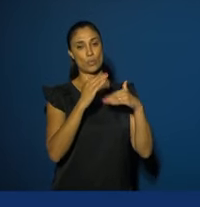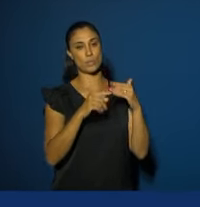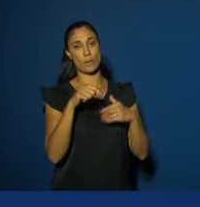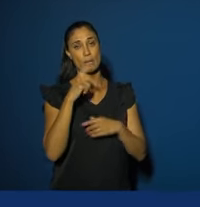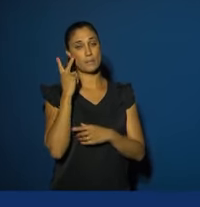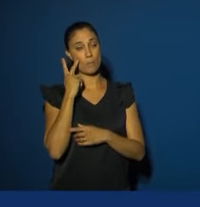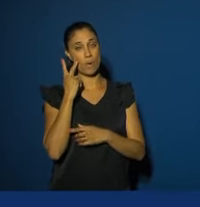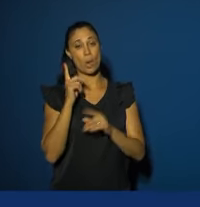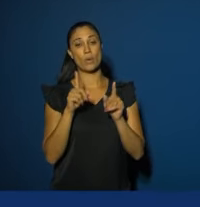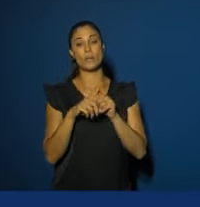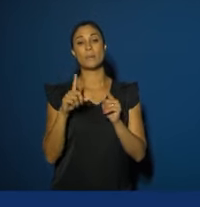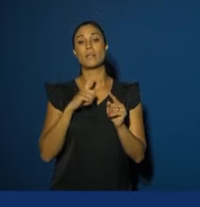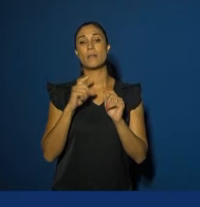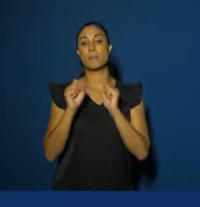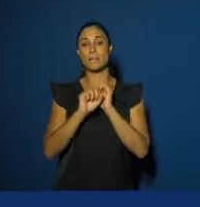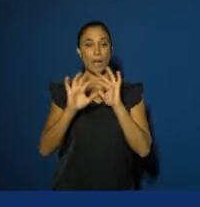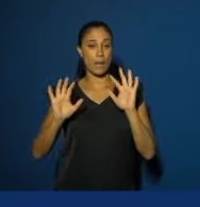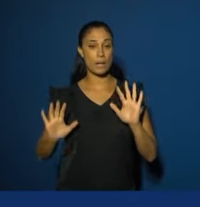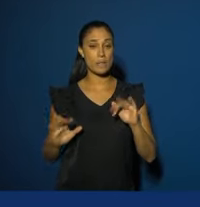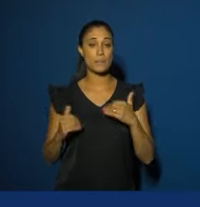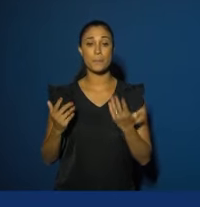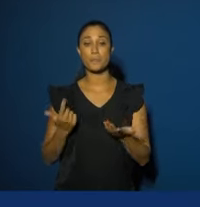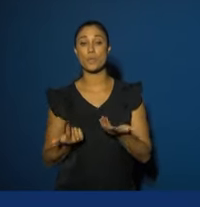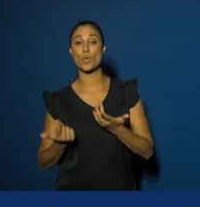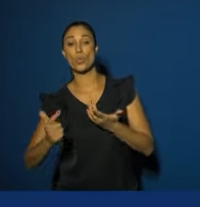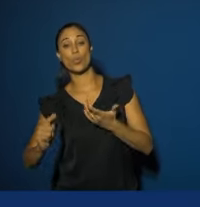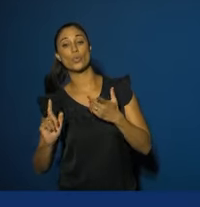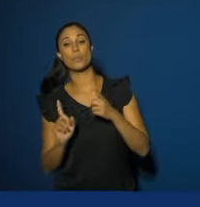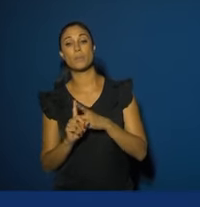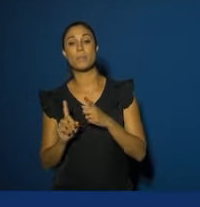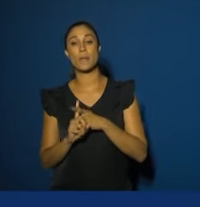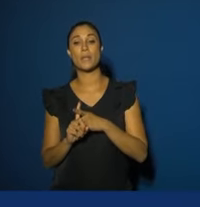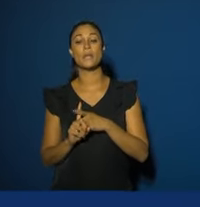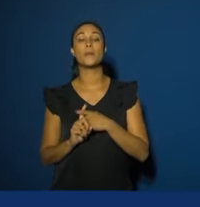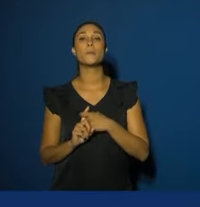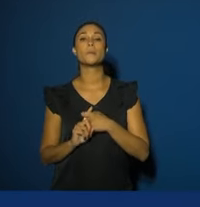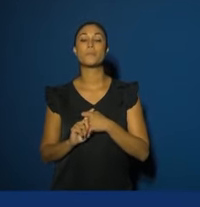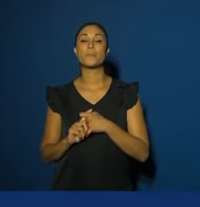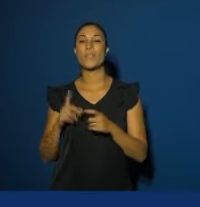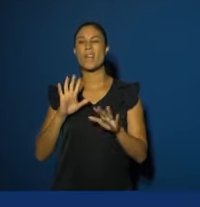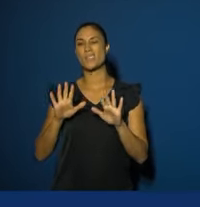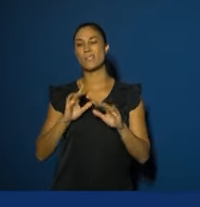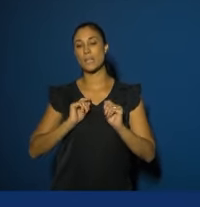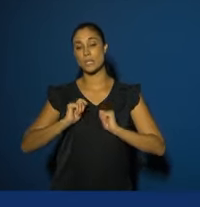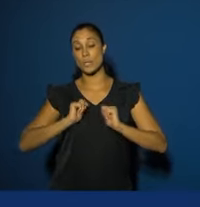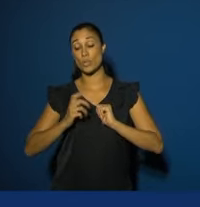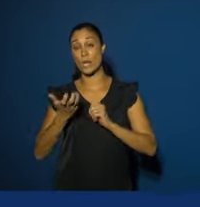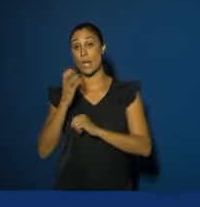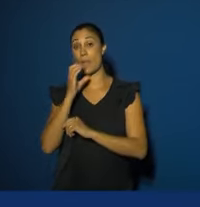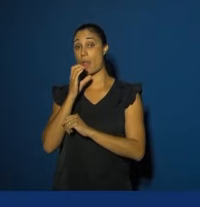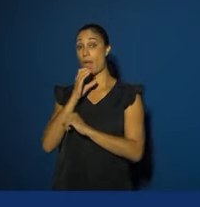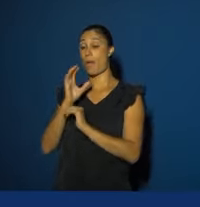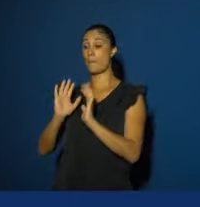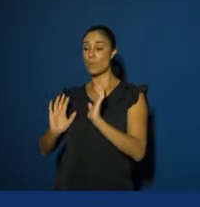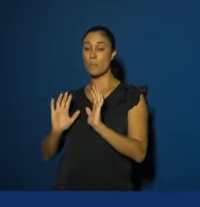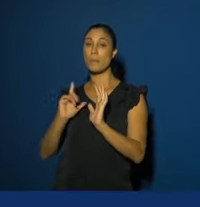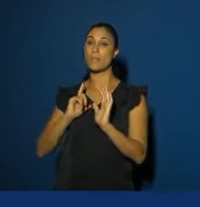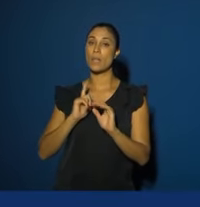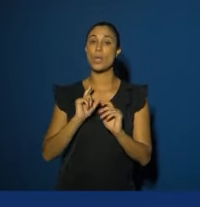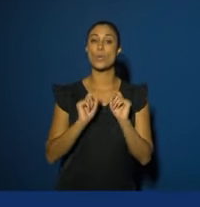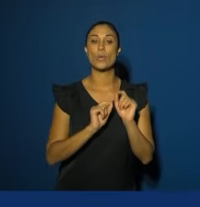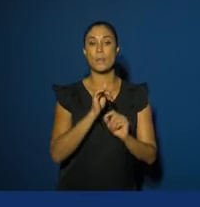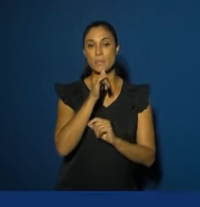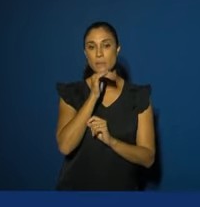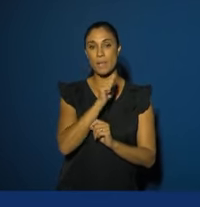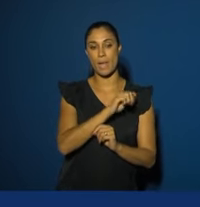Paulo Inclusive a gente começa a ter mais clareza disso e o outro ponto que também a gente às vezes ansioso quer que melhore mais rápido mas tem um seu curso que é a